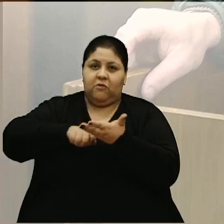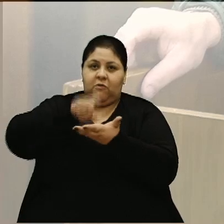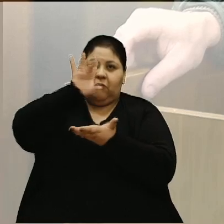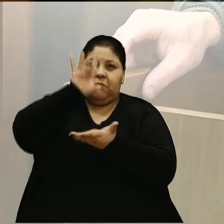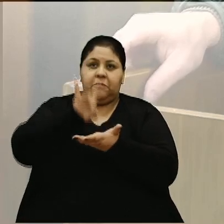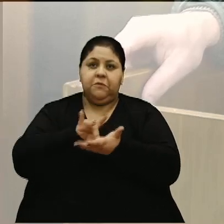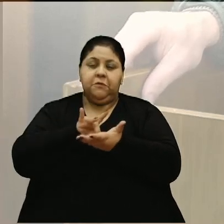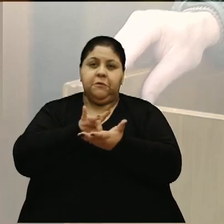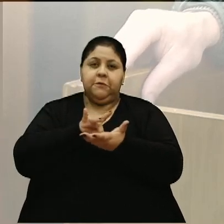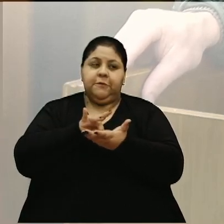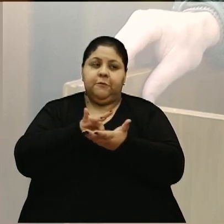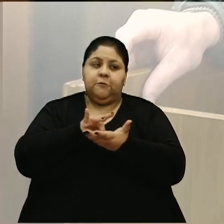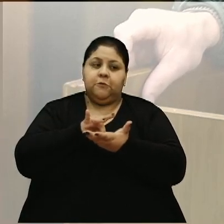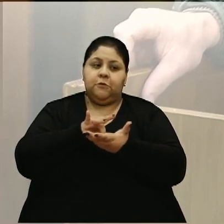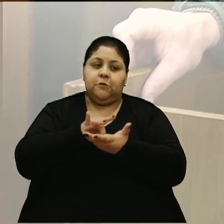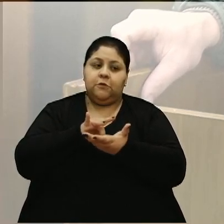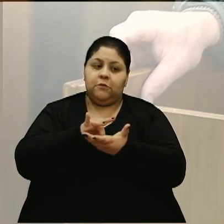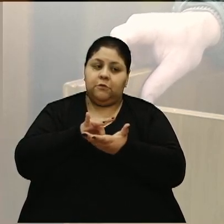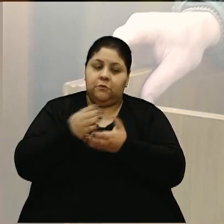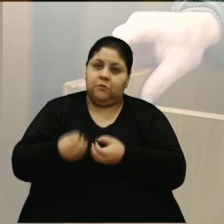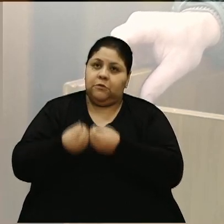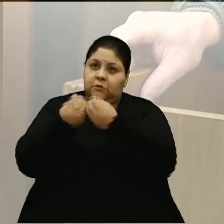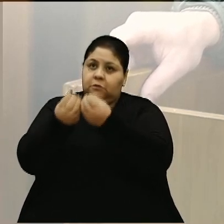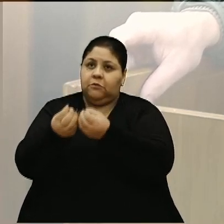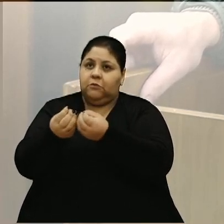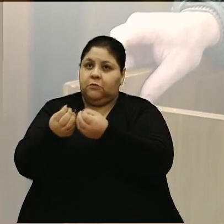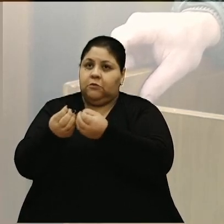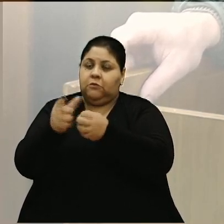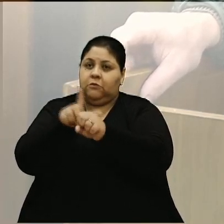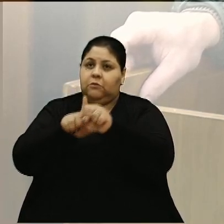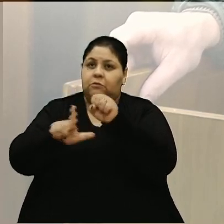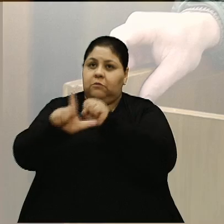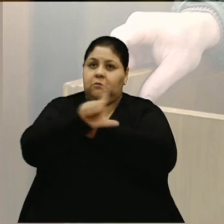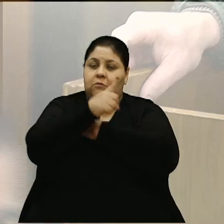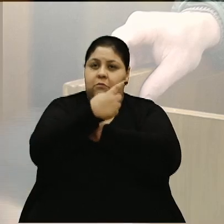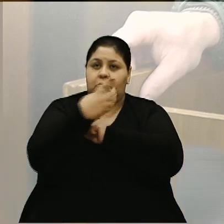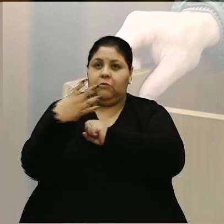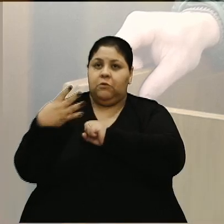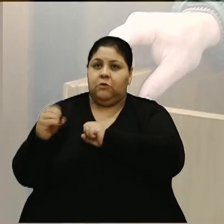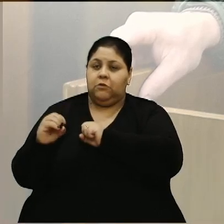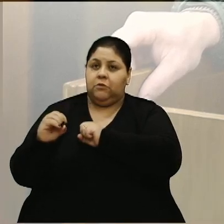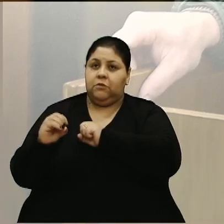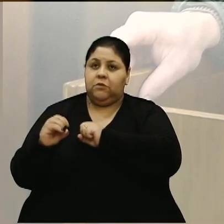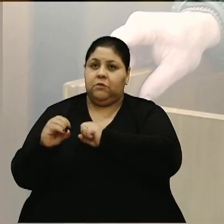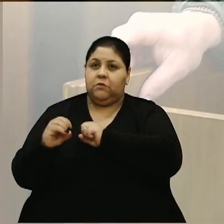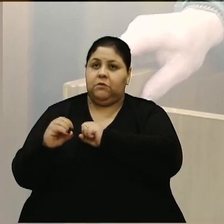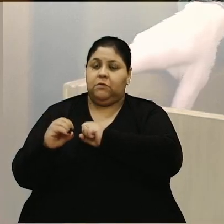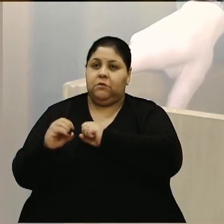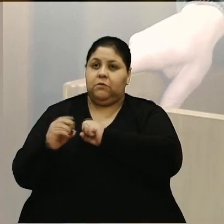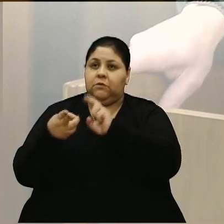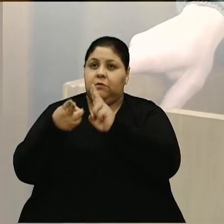oficial e a entrega do loteamento com 140 lotes urbanizados,